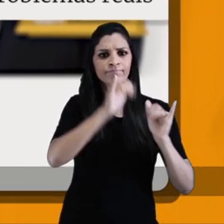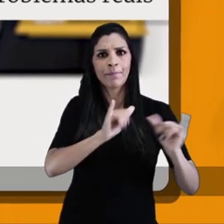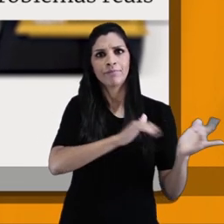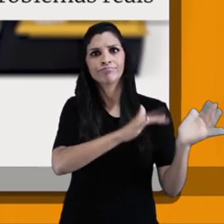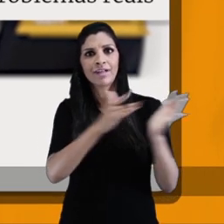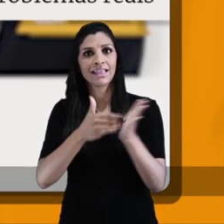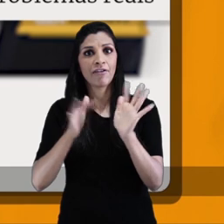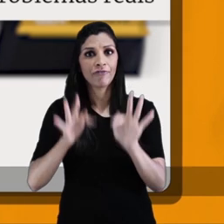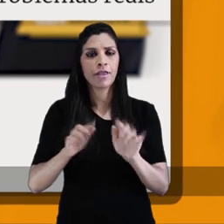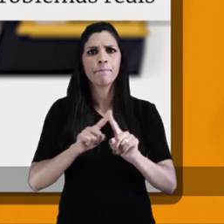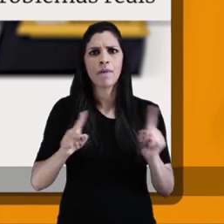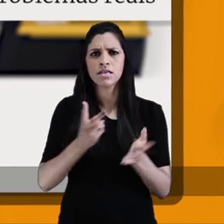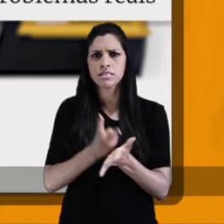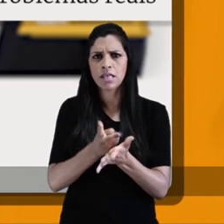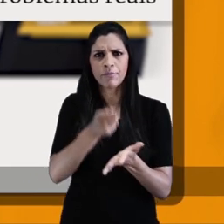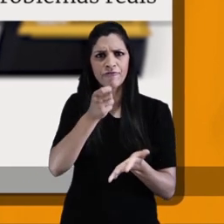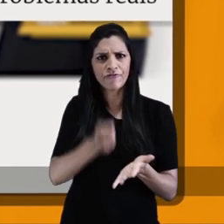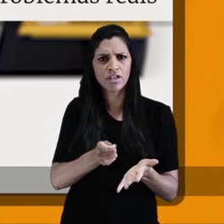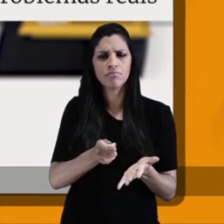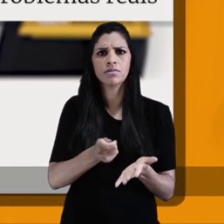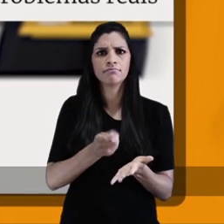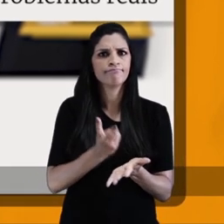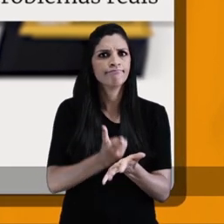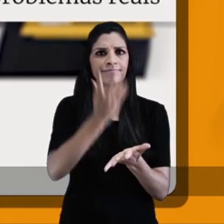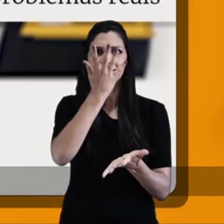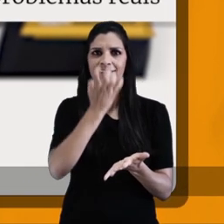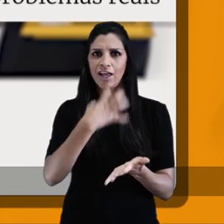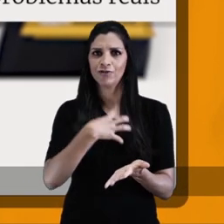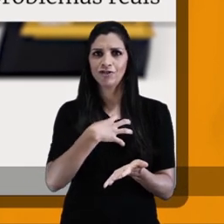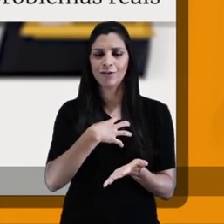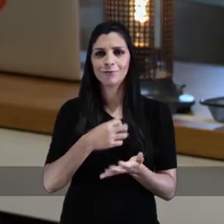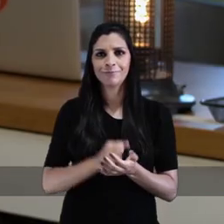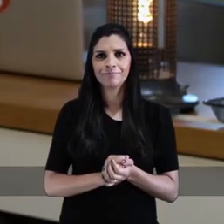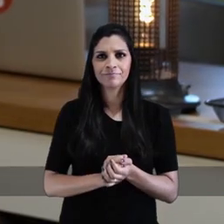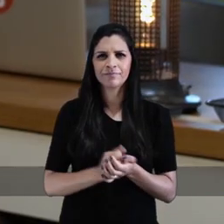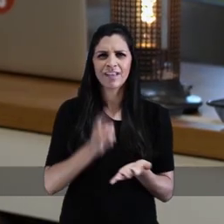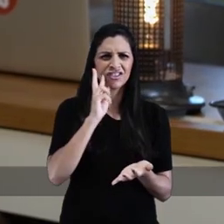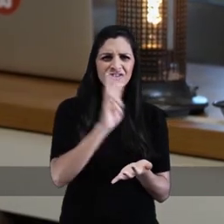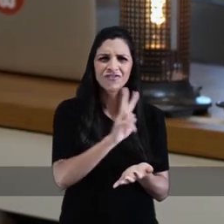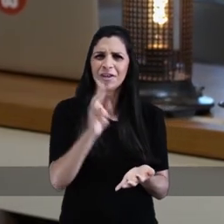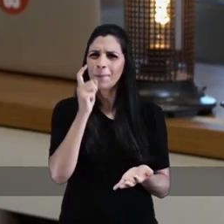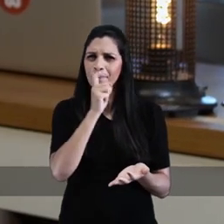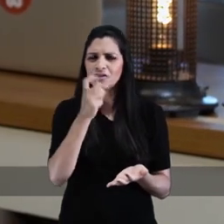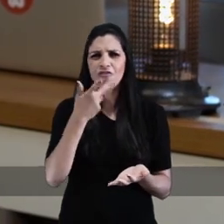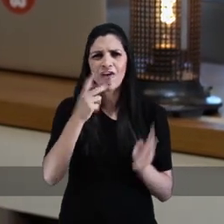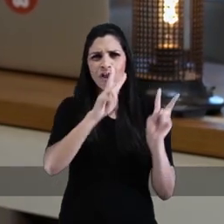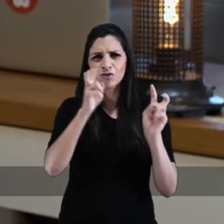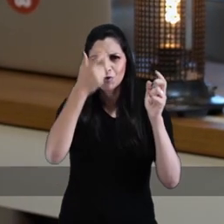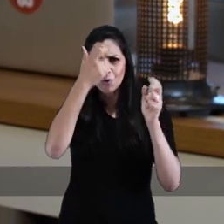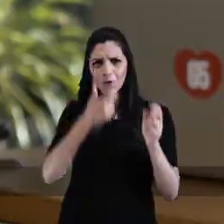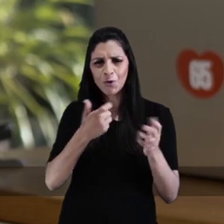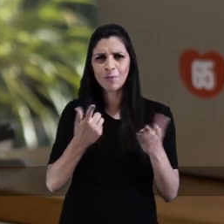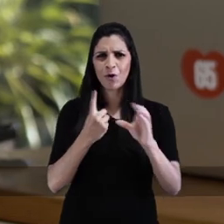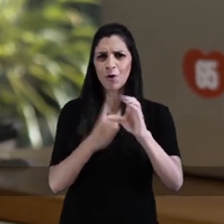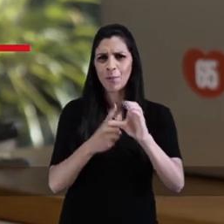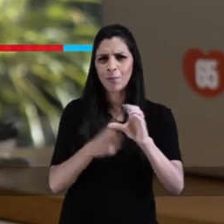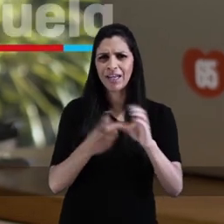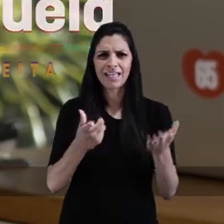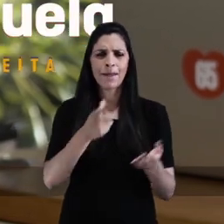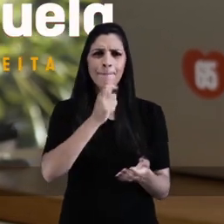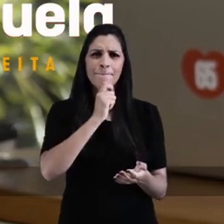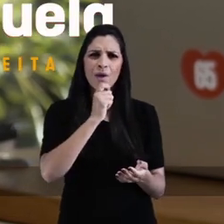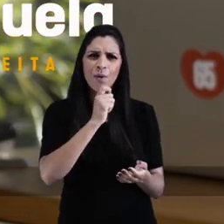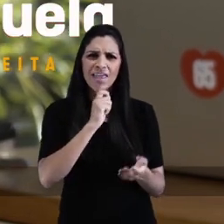último dia de campanha, mas reagiu com firmeza, sem perder a serenidade. Quando a gente vê as mentiras que eles inventam a meu respeito,